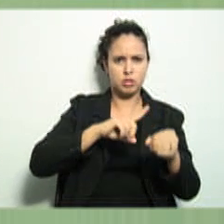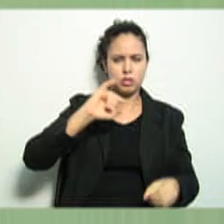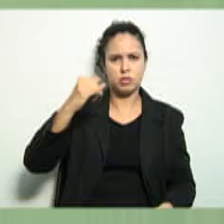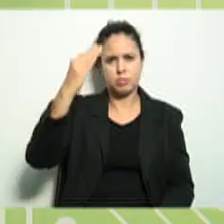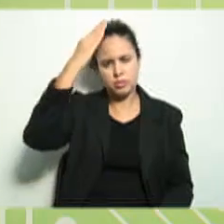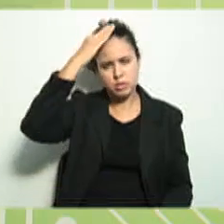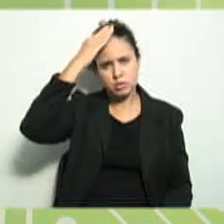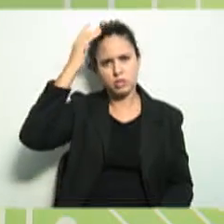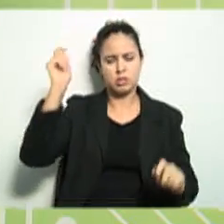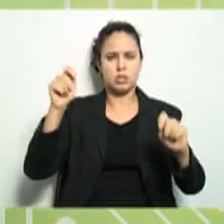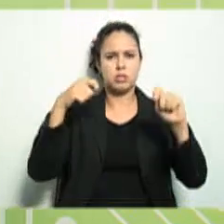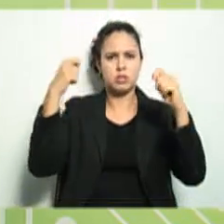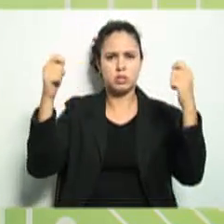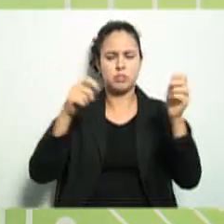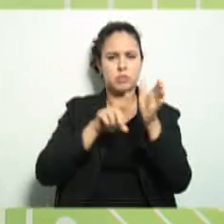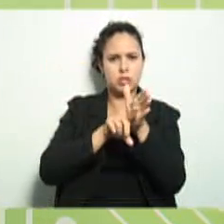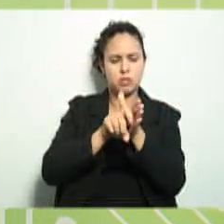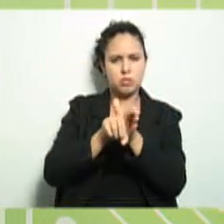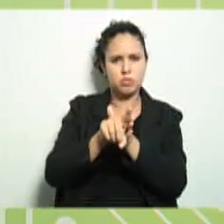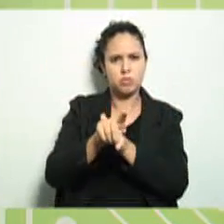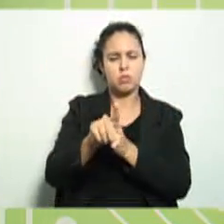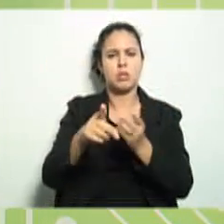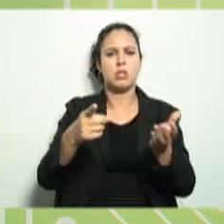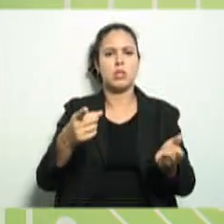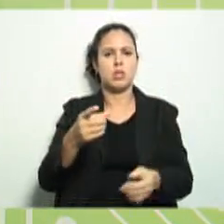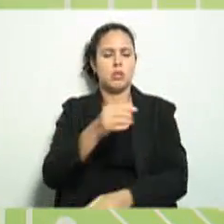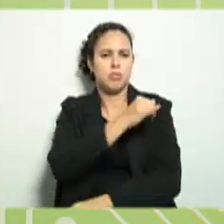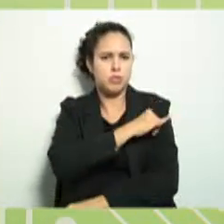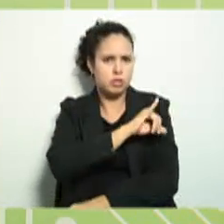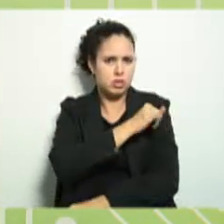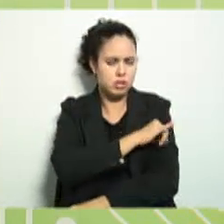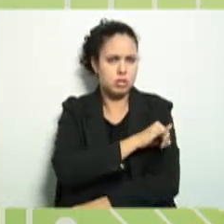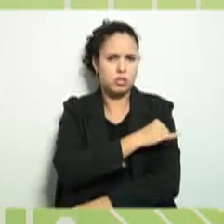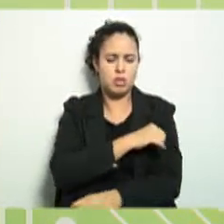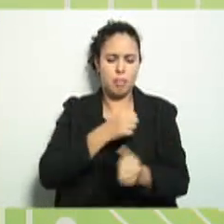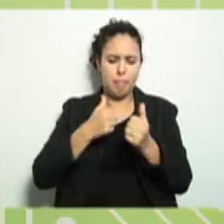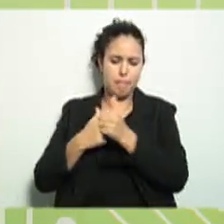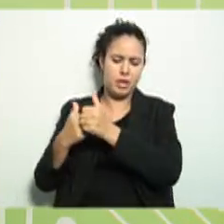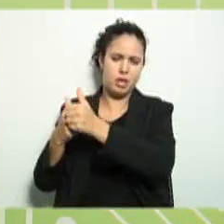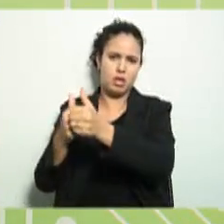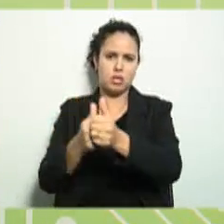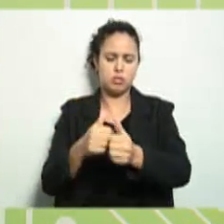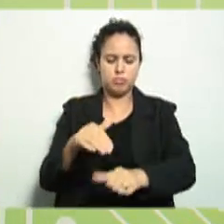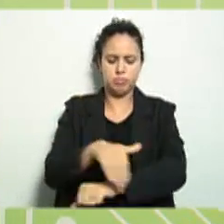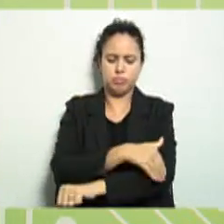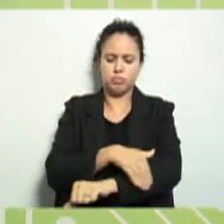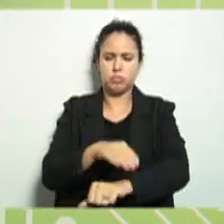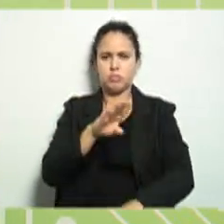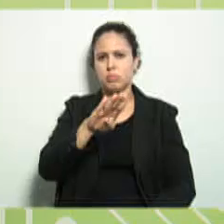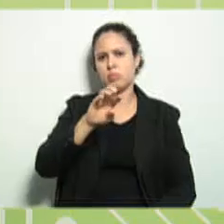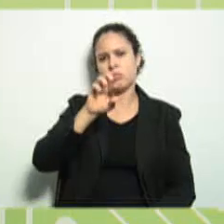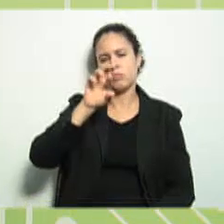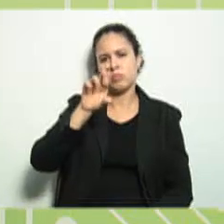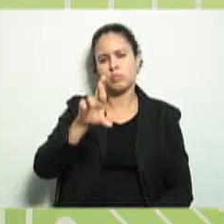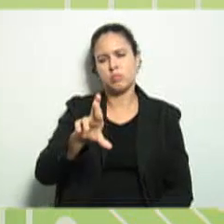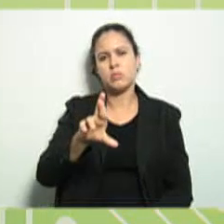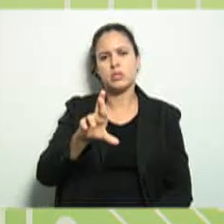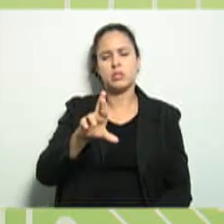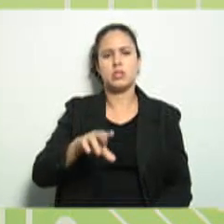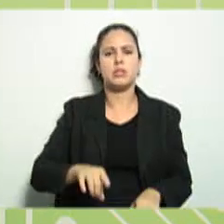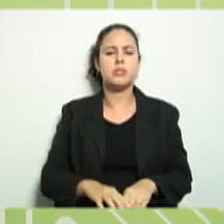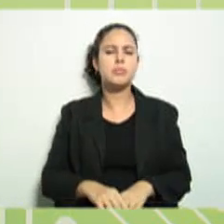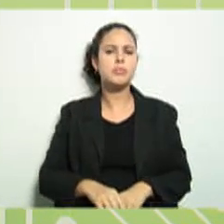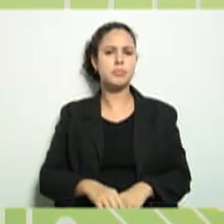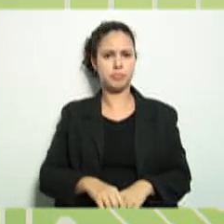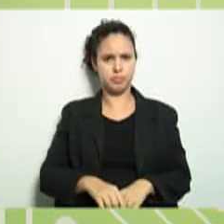Vilhena, isso na beira da estrada. E tem as outras cidades mais para o interior, dedicadas a esse crescimento